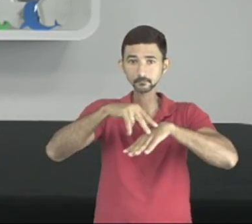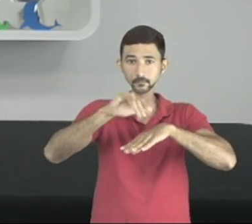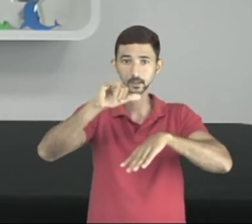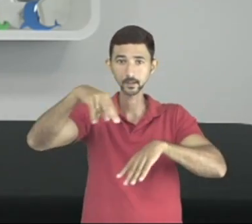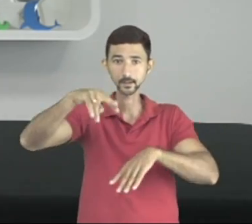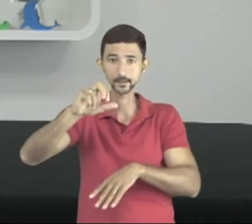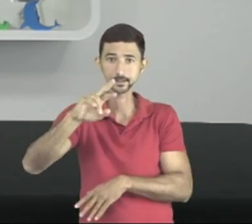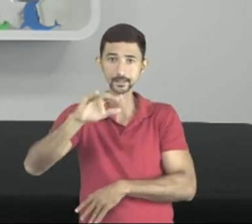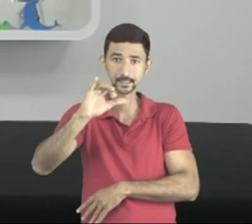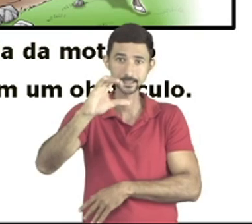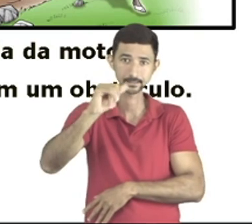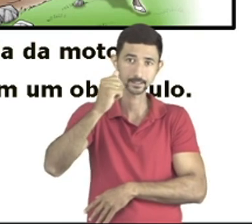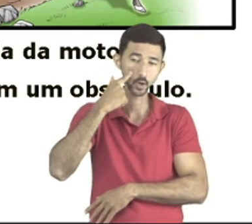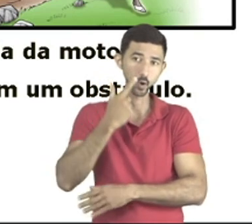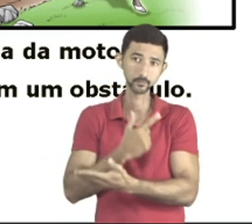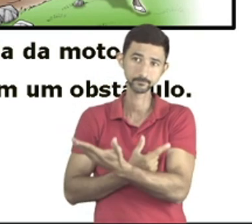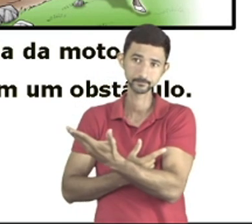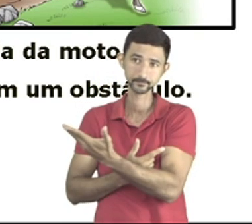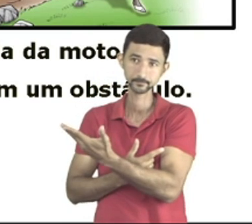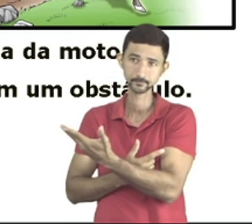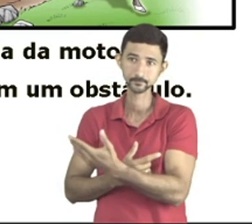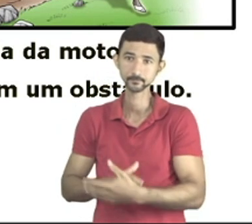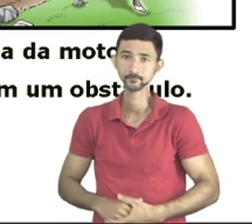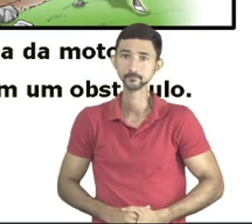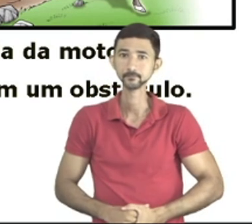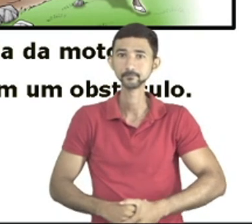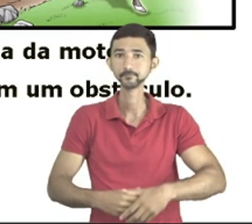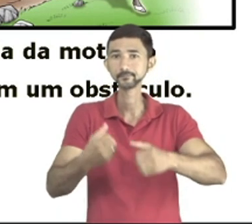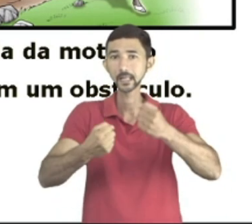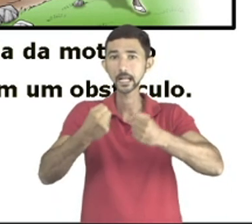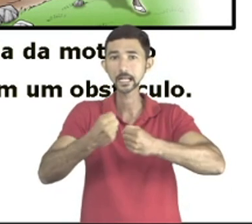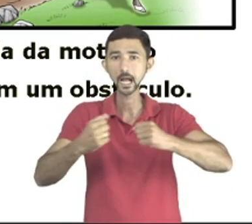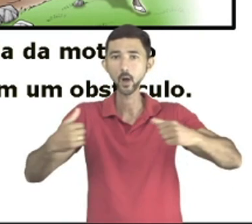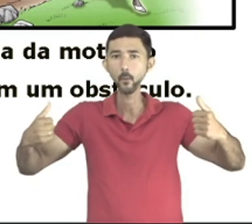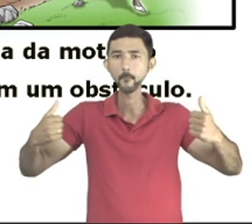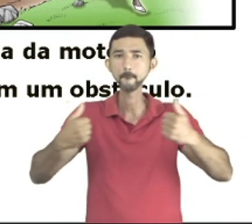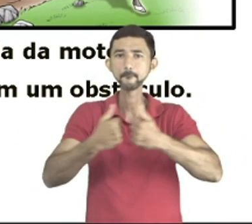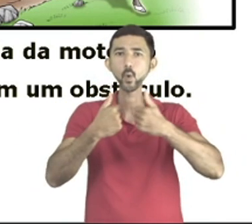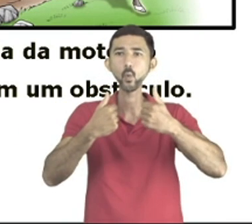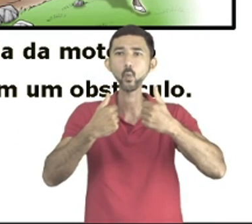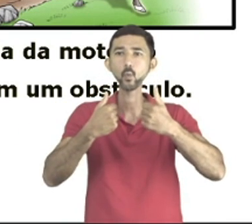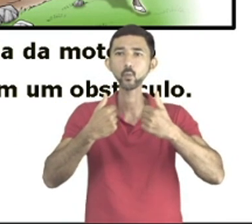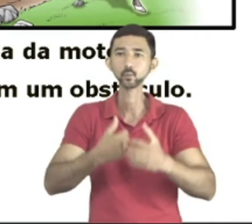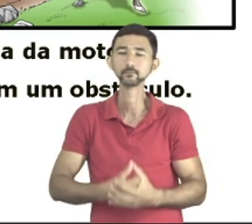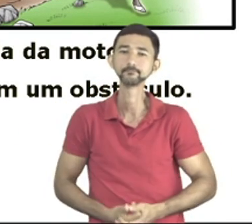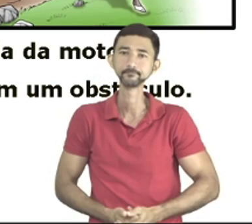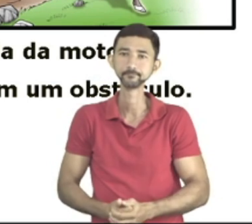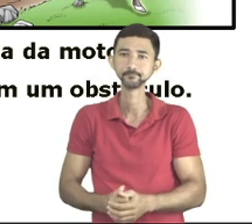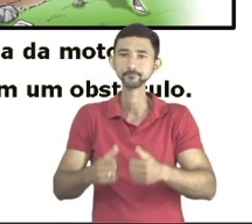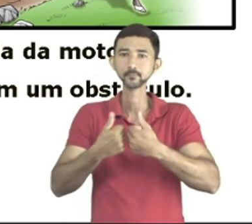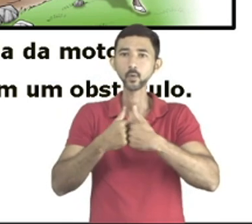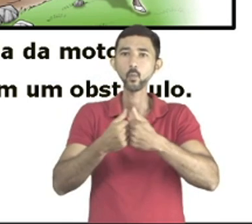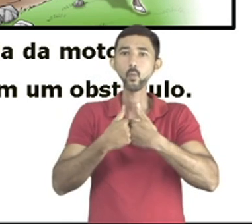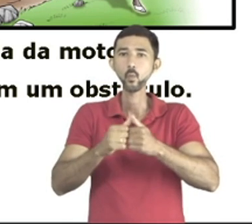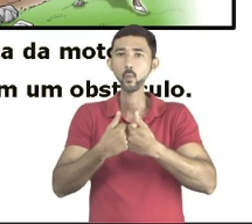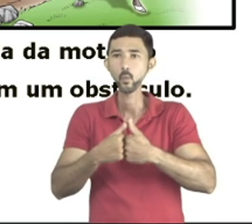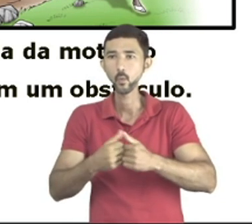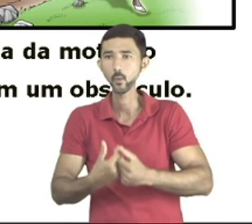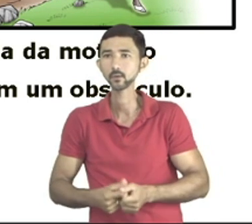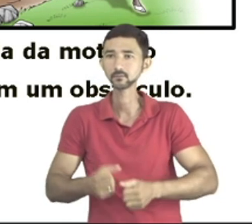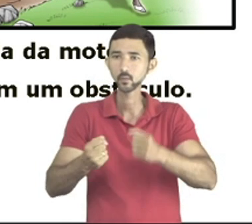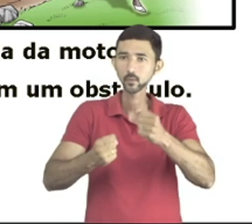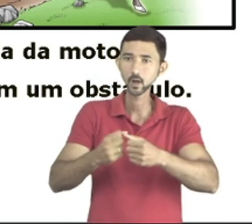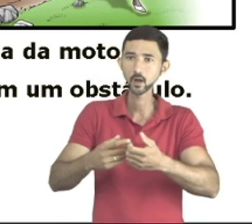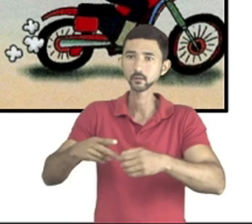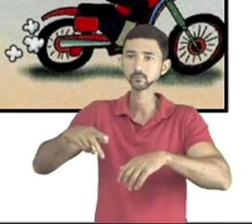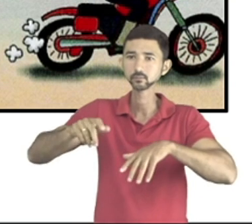isso. Olha aqui o nosso slide. O carro, né, sofrendo um acidente, o ônibus, o motoqueiro caindo